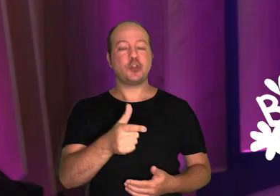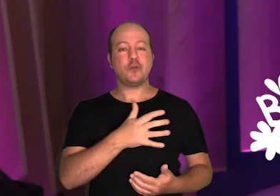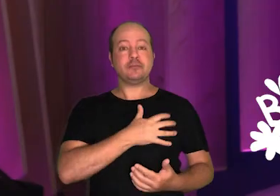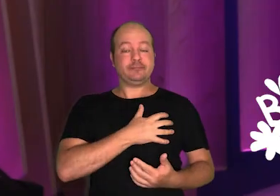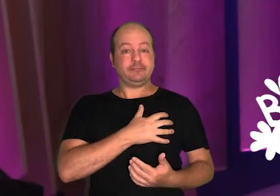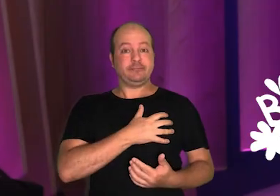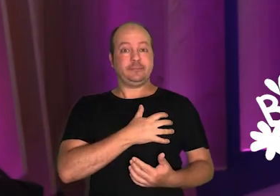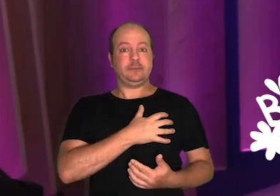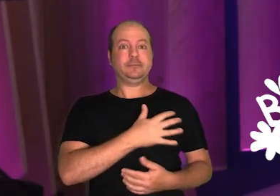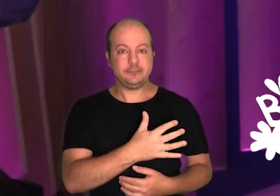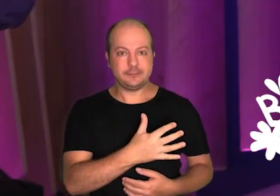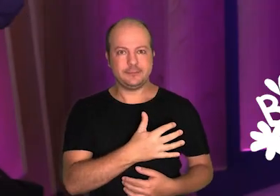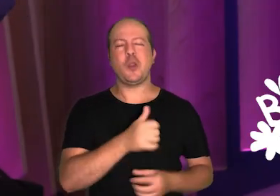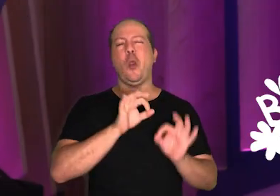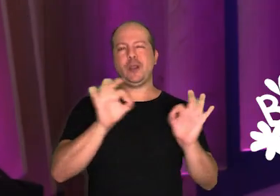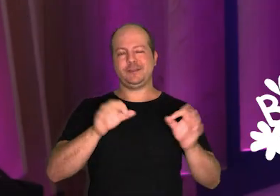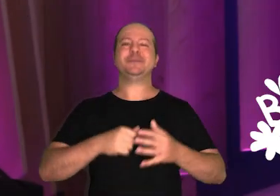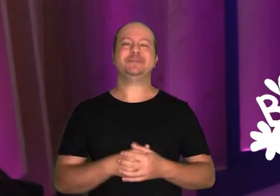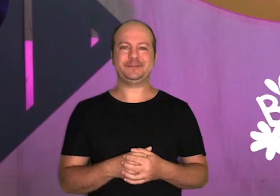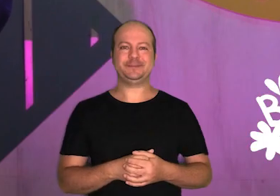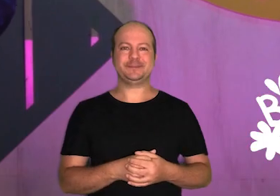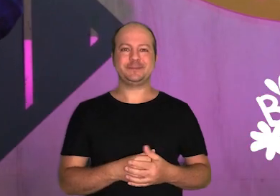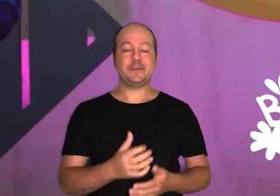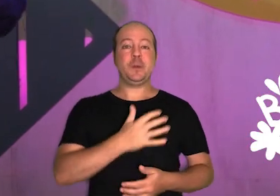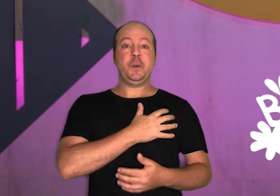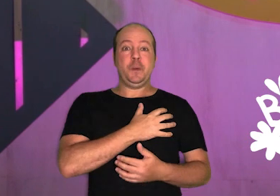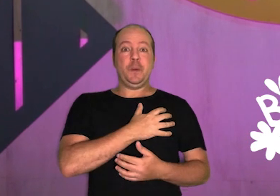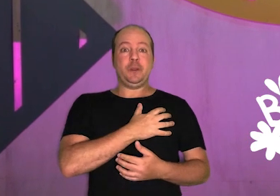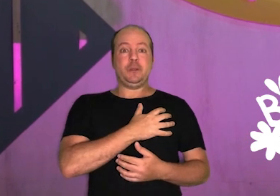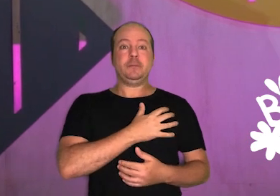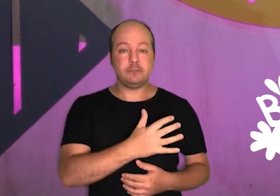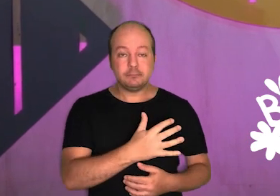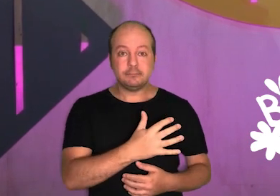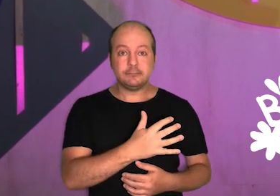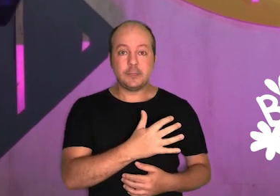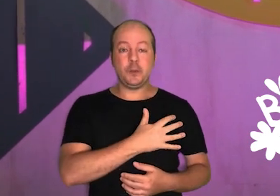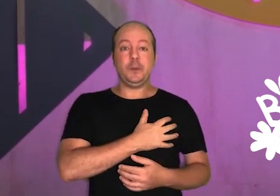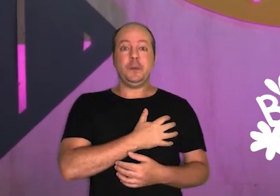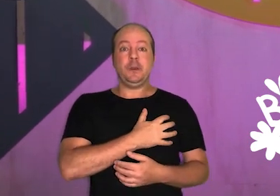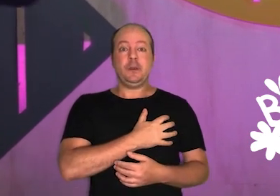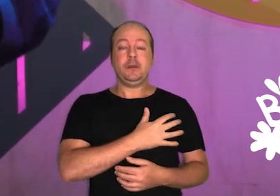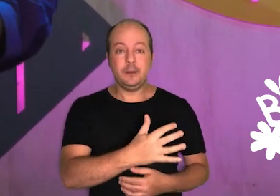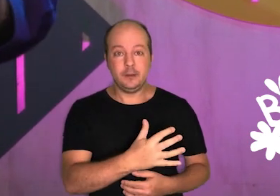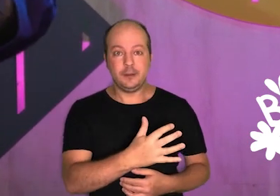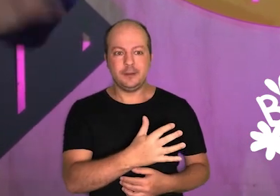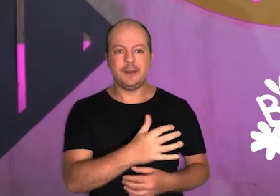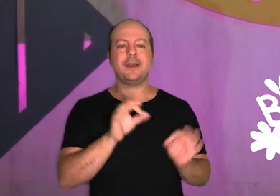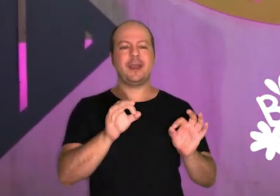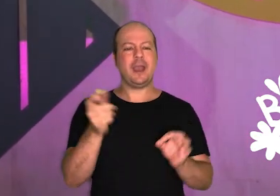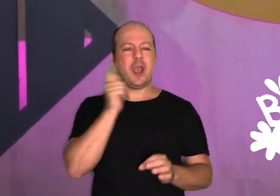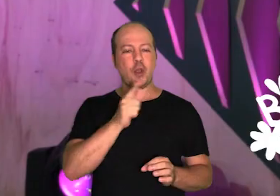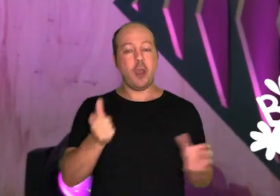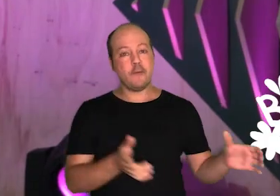mamar. Tira. Boa. Dá de mamar. Tira. Dá de mamar. Tira. Aqui já gastou